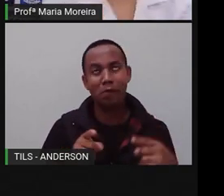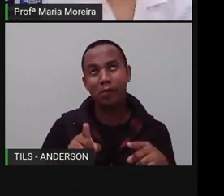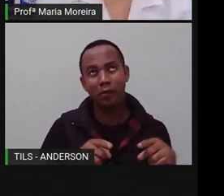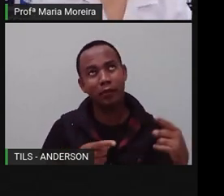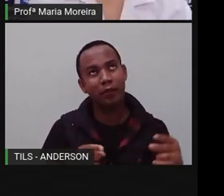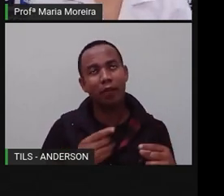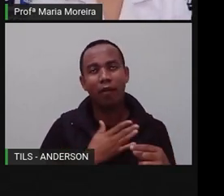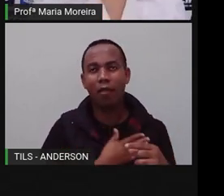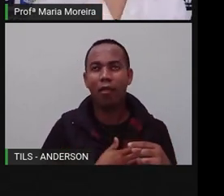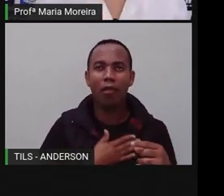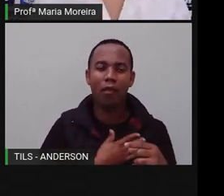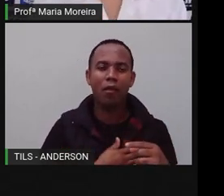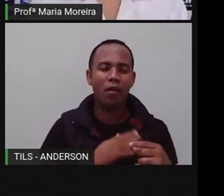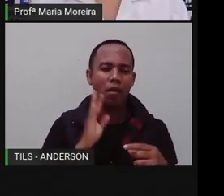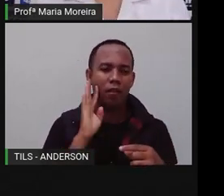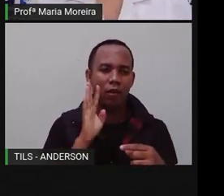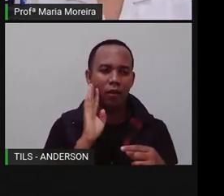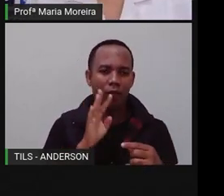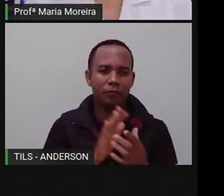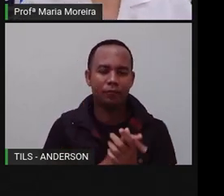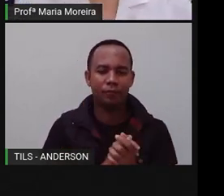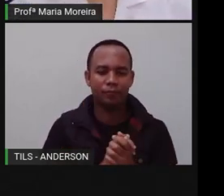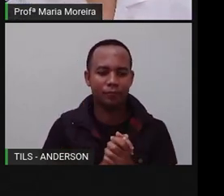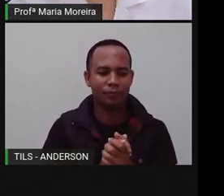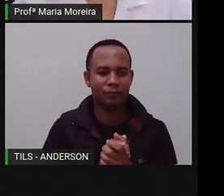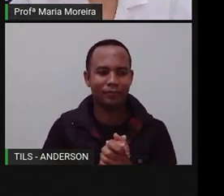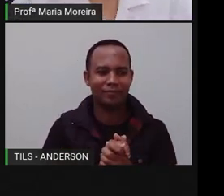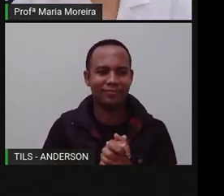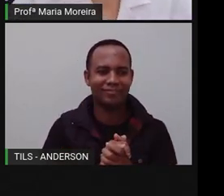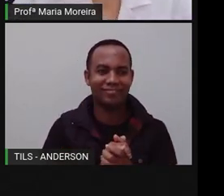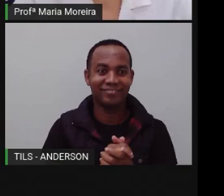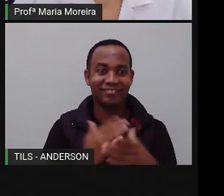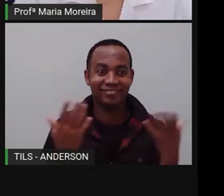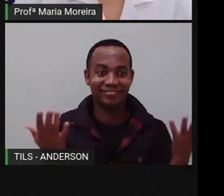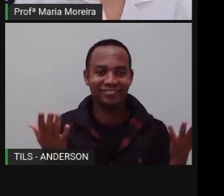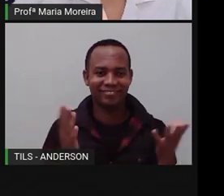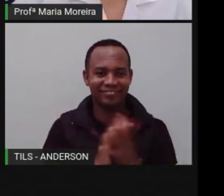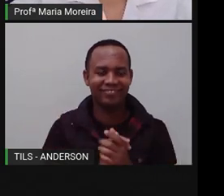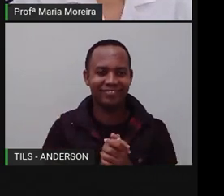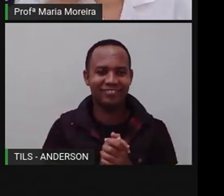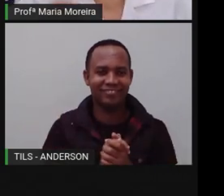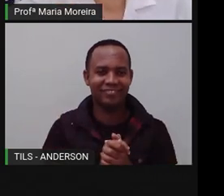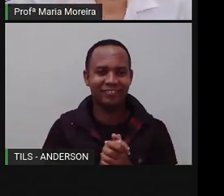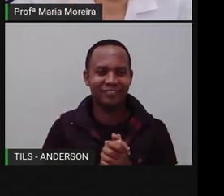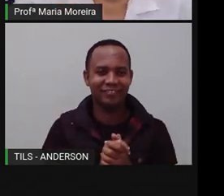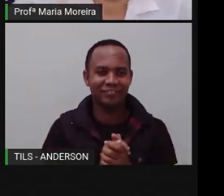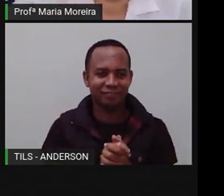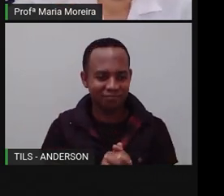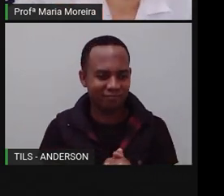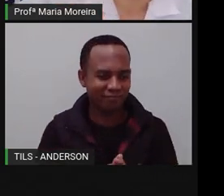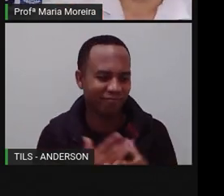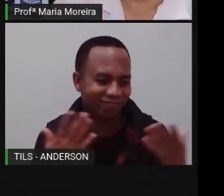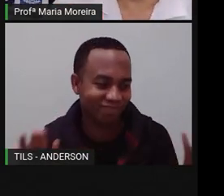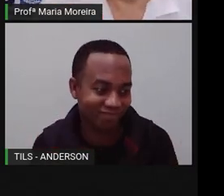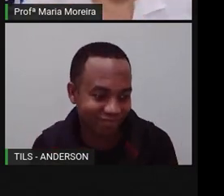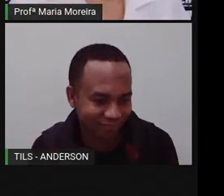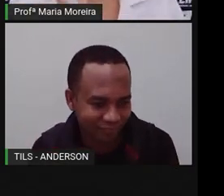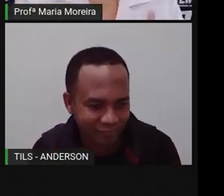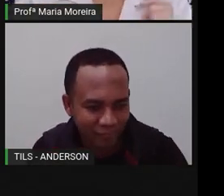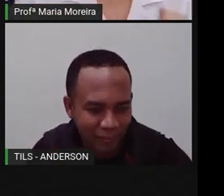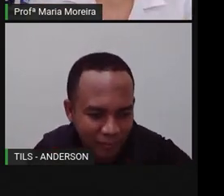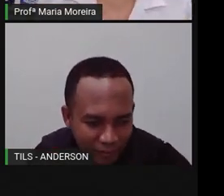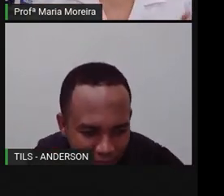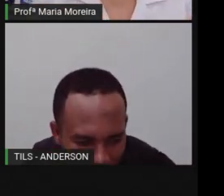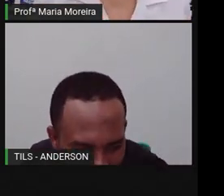só, tá? E vamos lá. Anderson tá com cara já de cansado, gente. Ai, só porque a aula hoje foi um pouquinho mais longa. Vamos